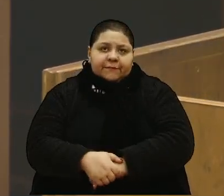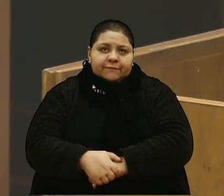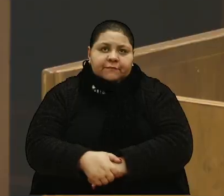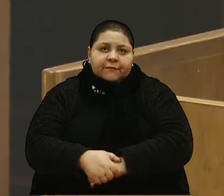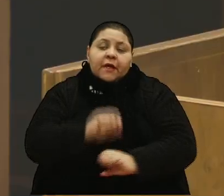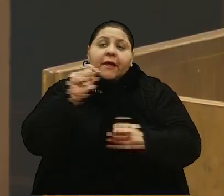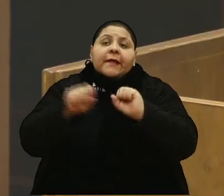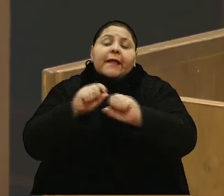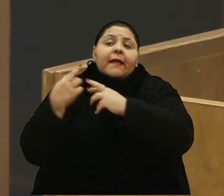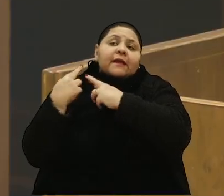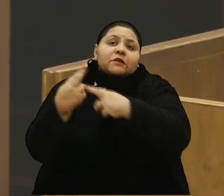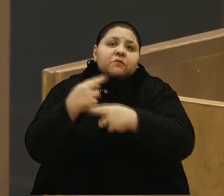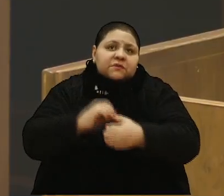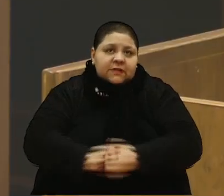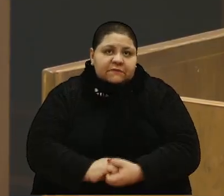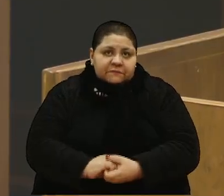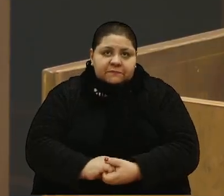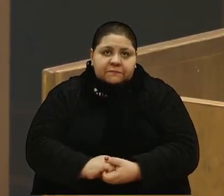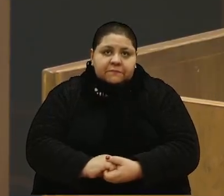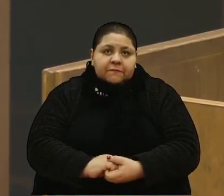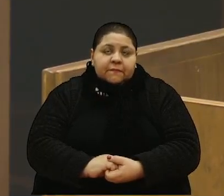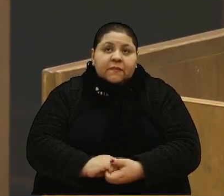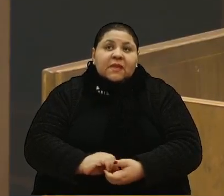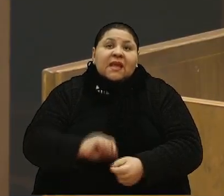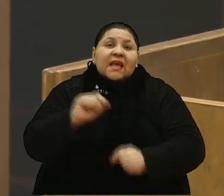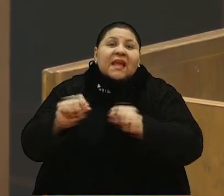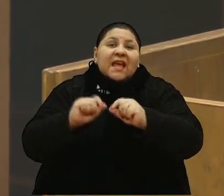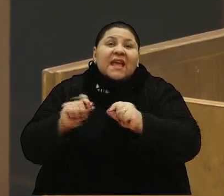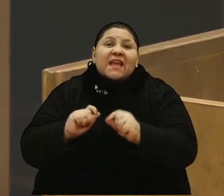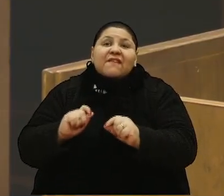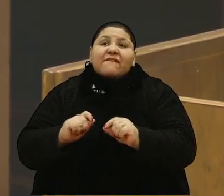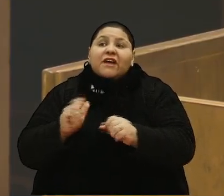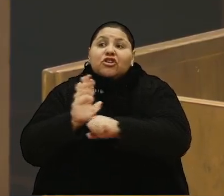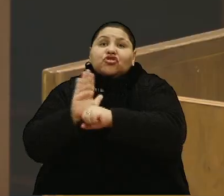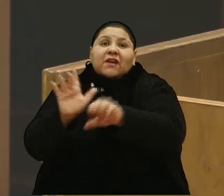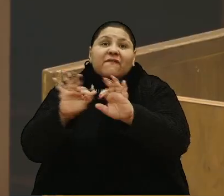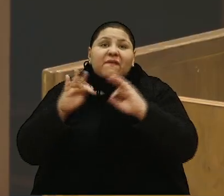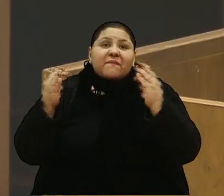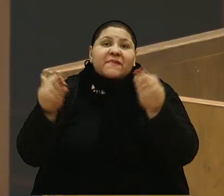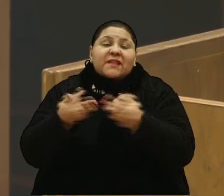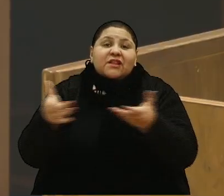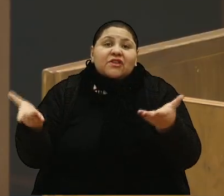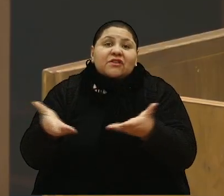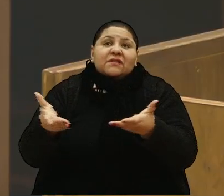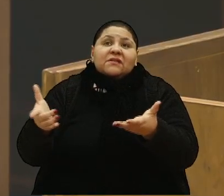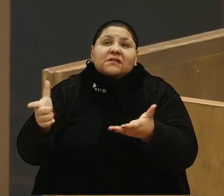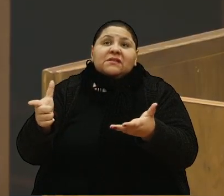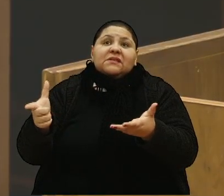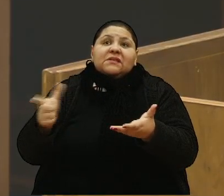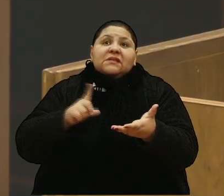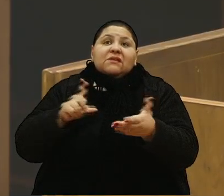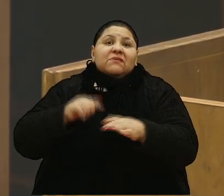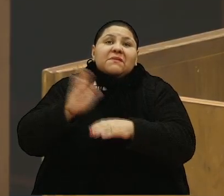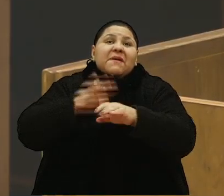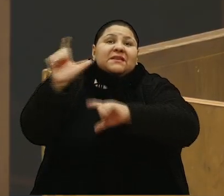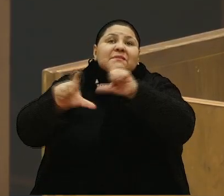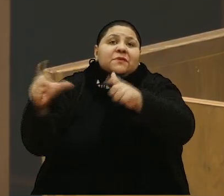se responsabilizar? Quem é que vai sustentar aquela família que agora não tem mais o provedor?